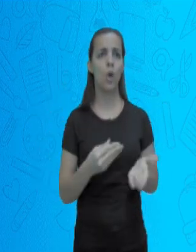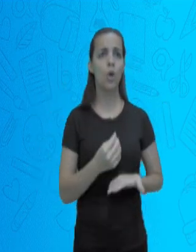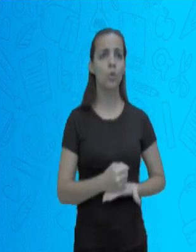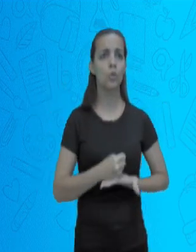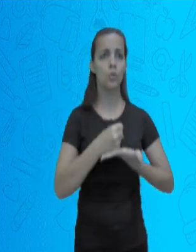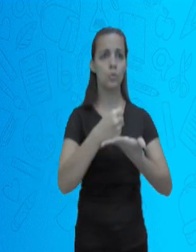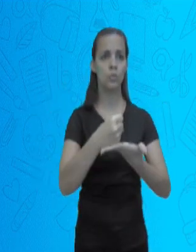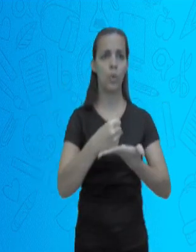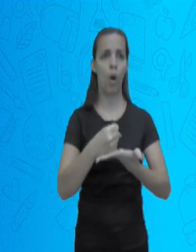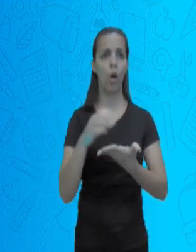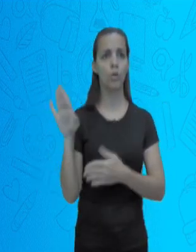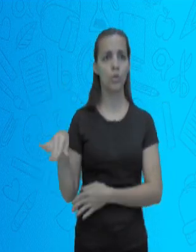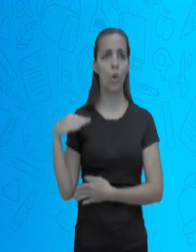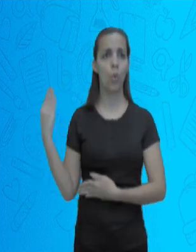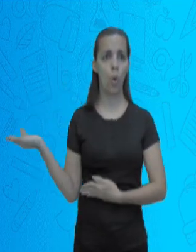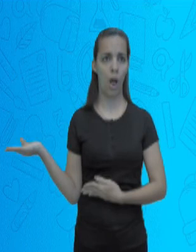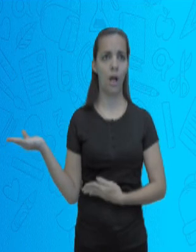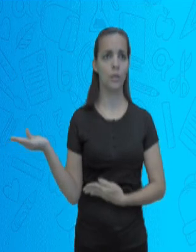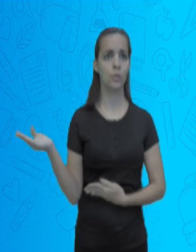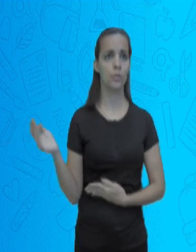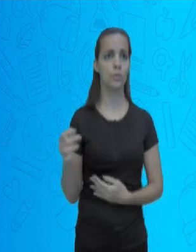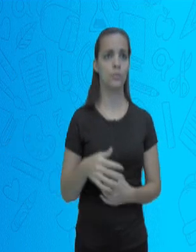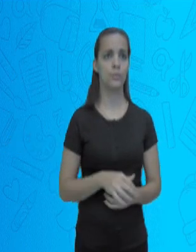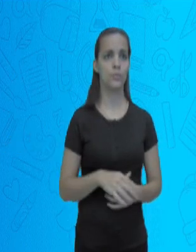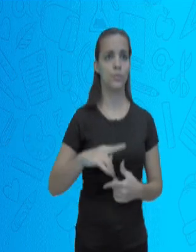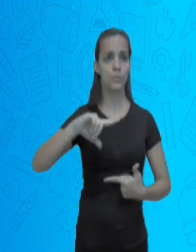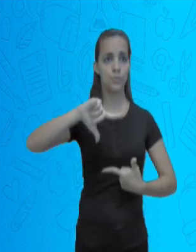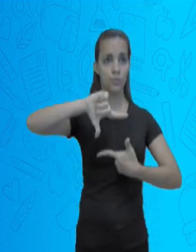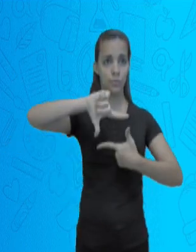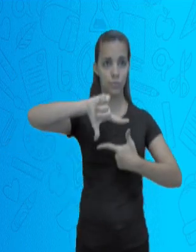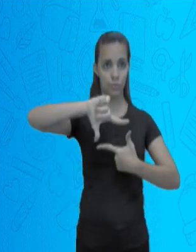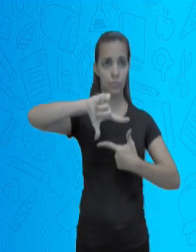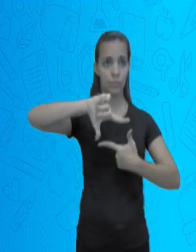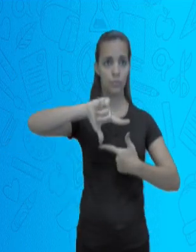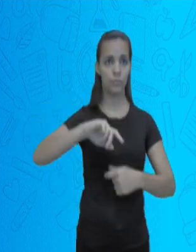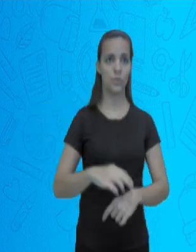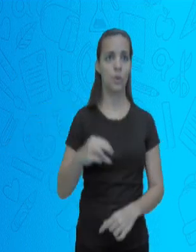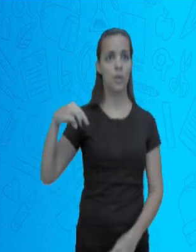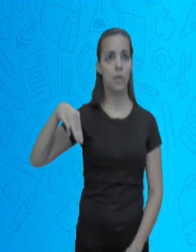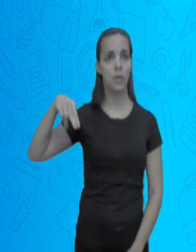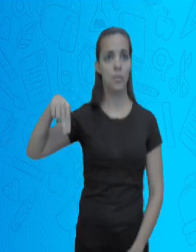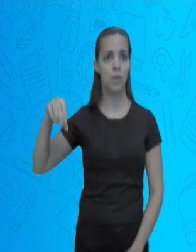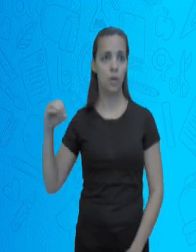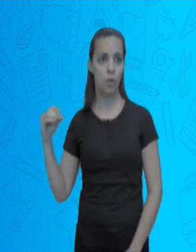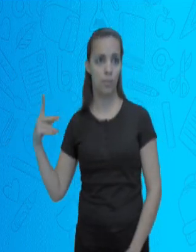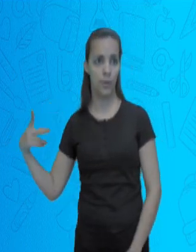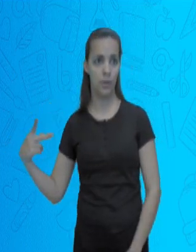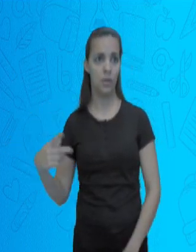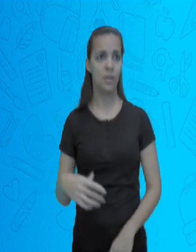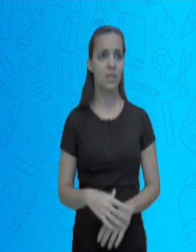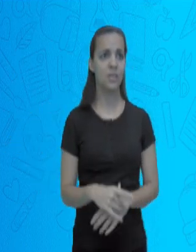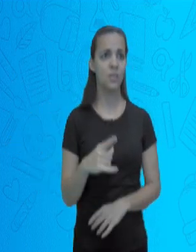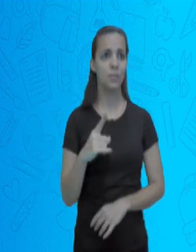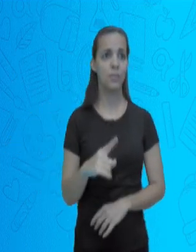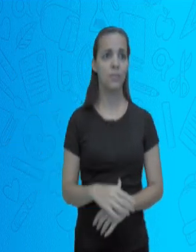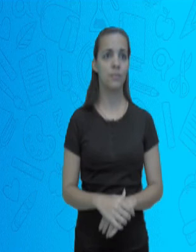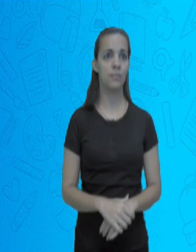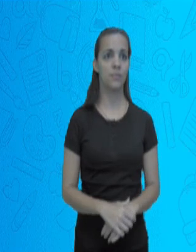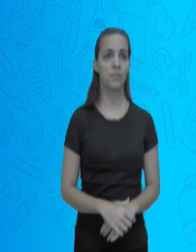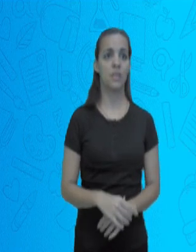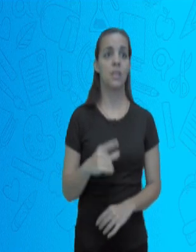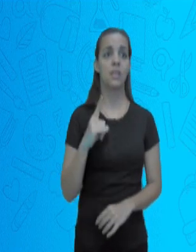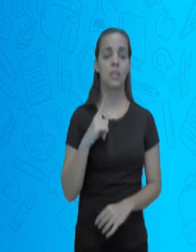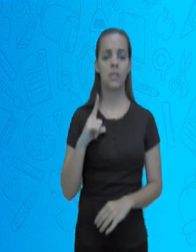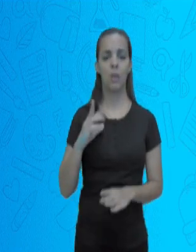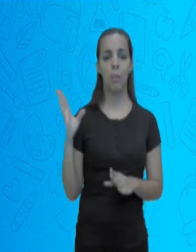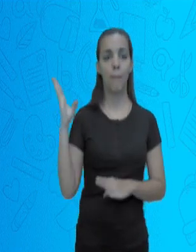lados do paralelogramo MNOP. Então, eu tenho aqui a reta C e D, de azul, elas são